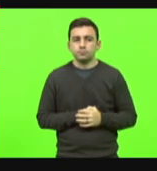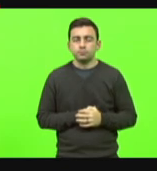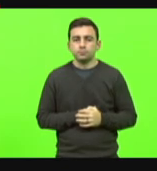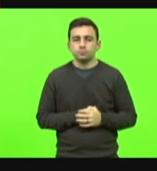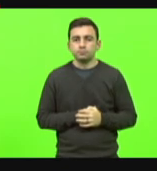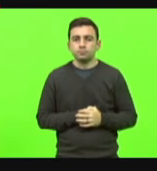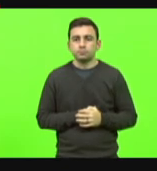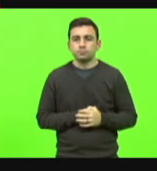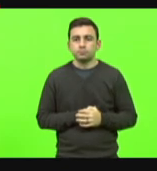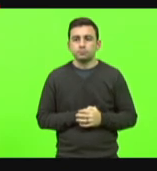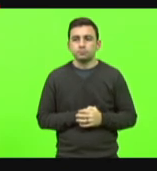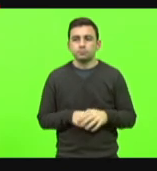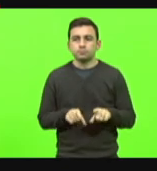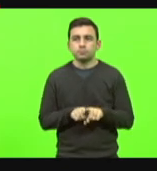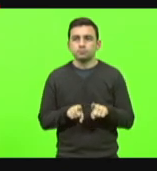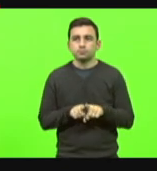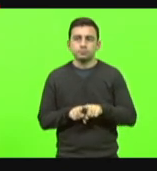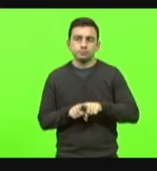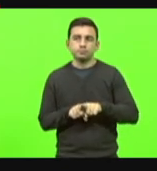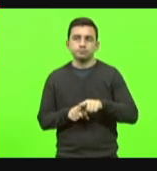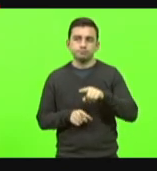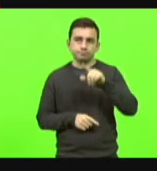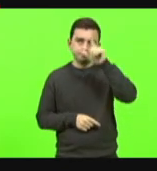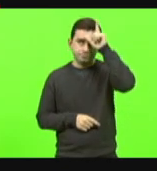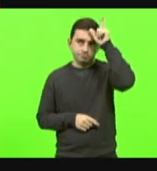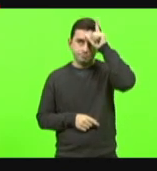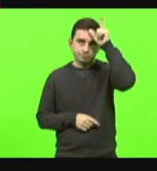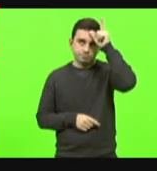e como volta a deputado Sargento Lima